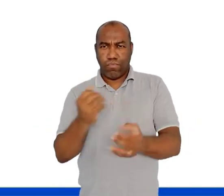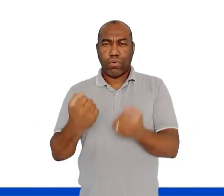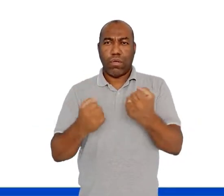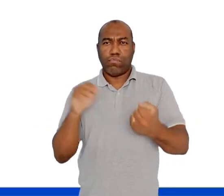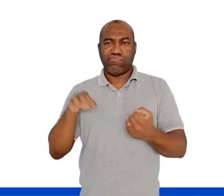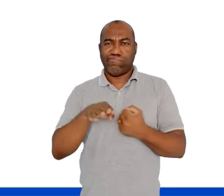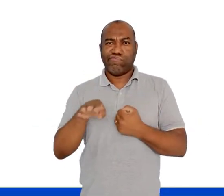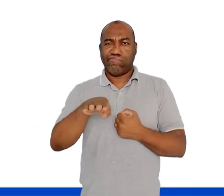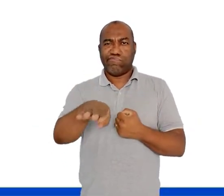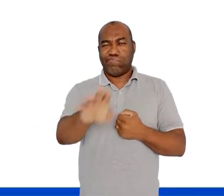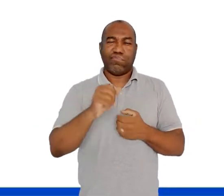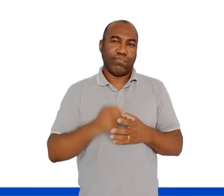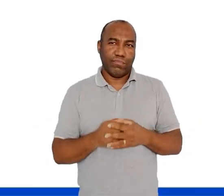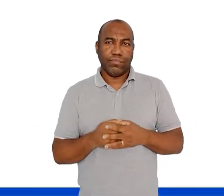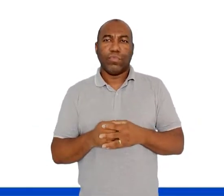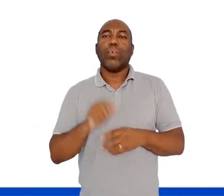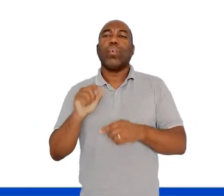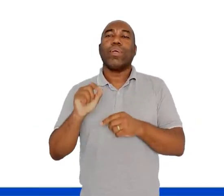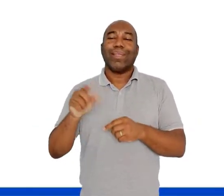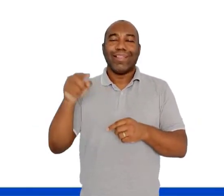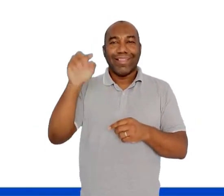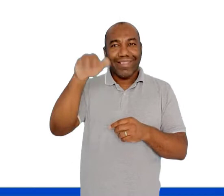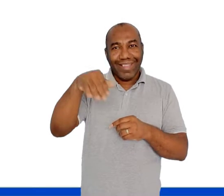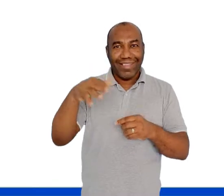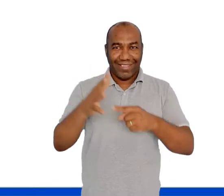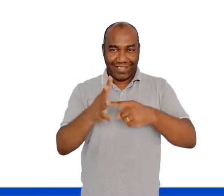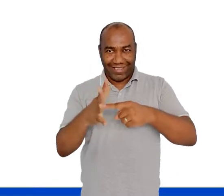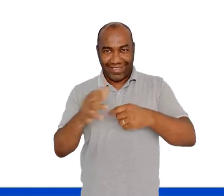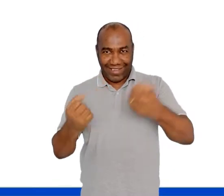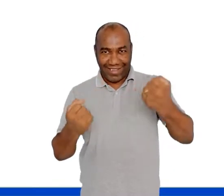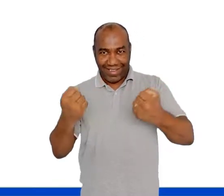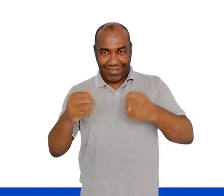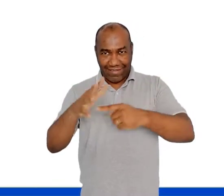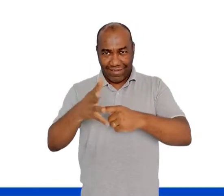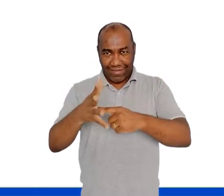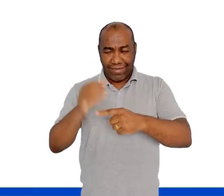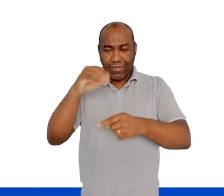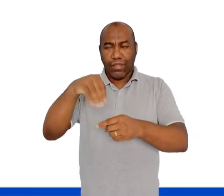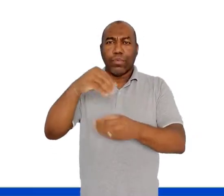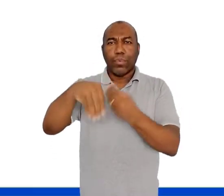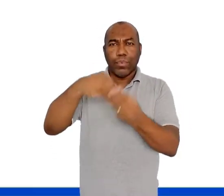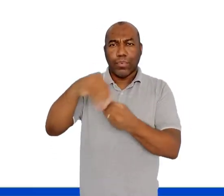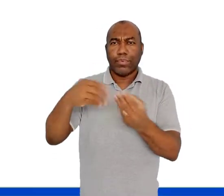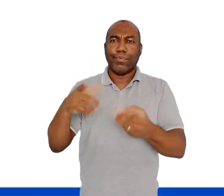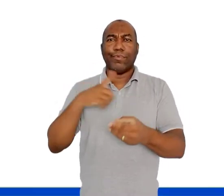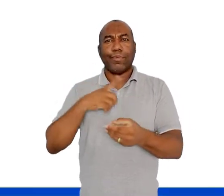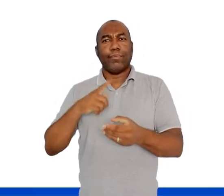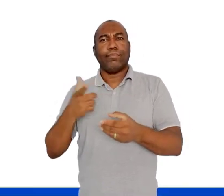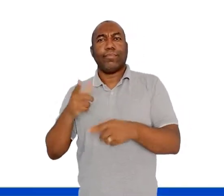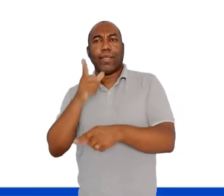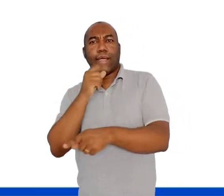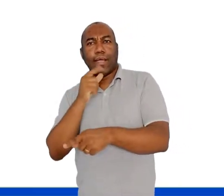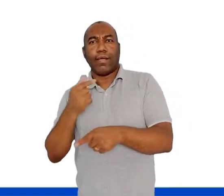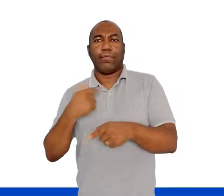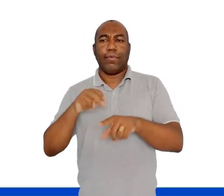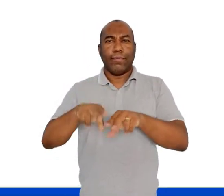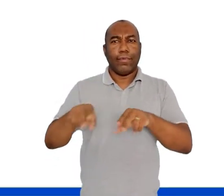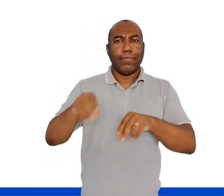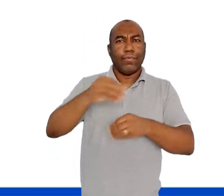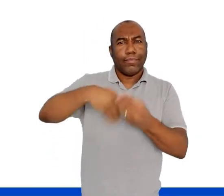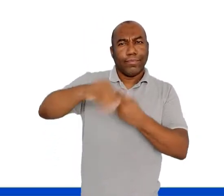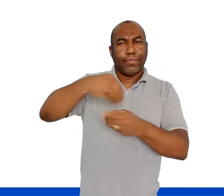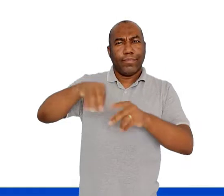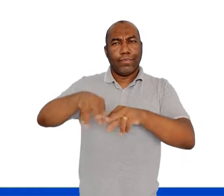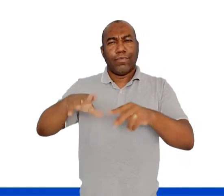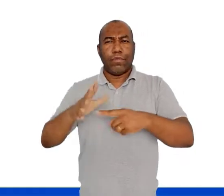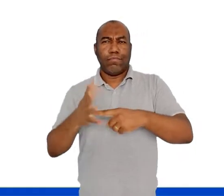e energia. Essa energia que está ali nos produtos, eu estou falando que a energia foi liberada ali nos produtos. Toda combustão completa vai